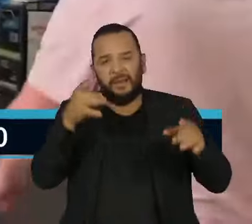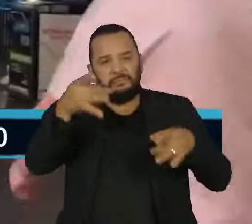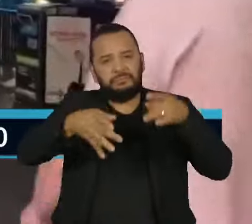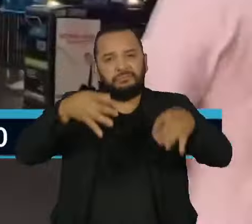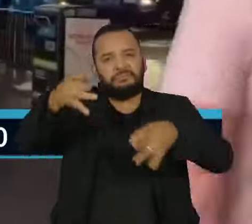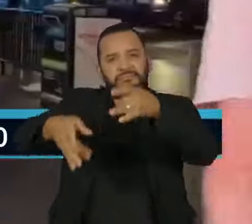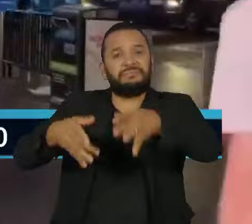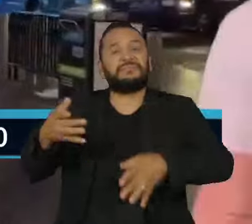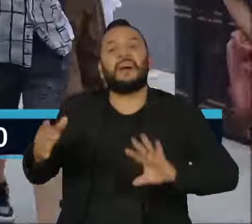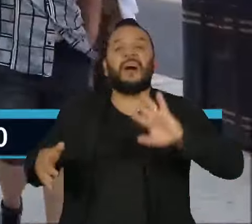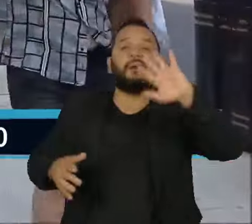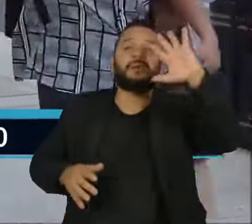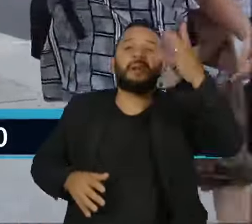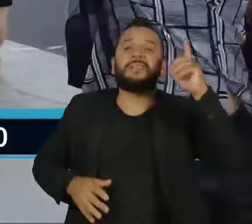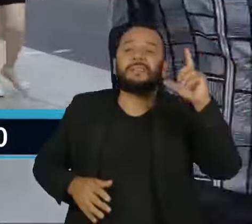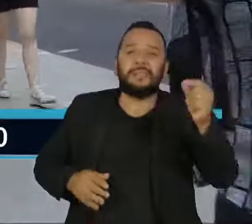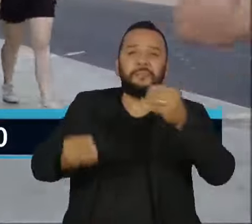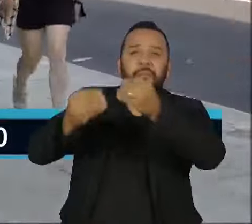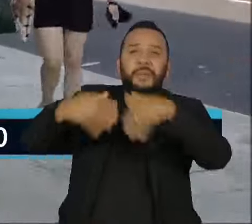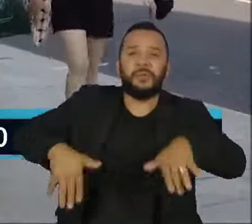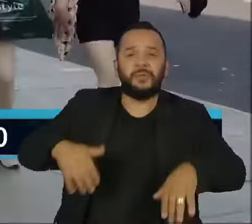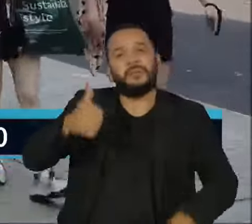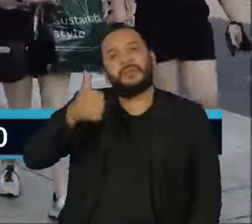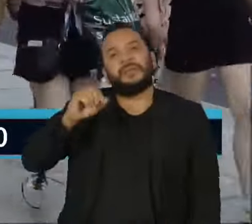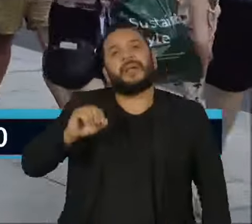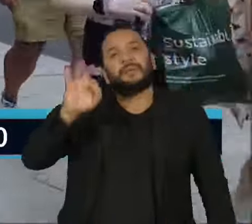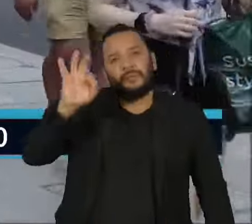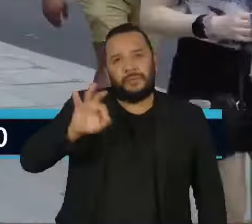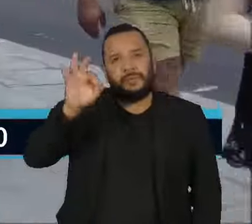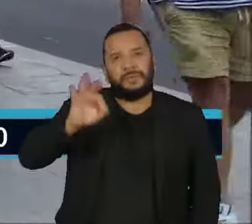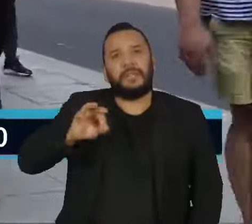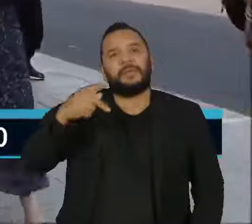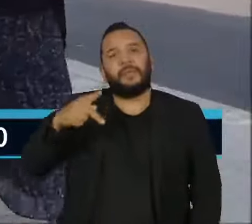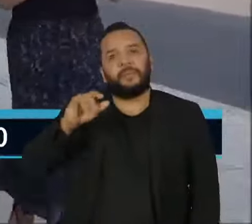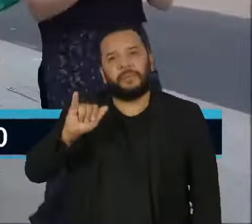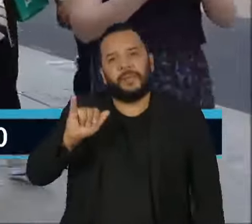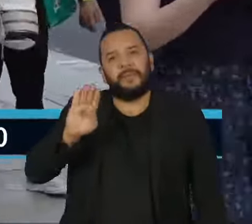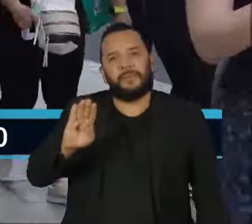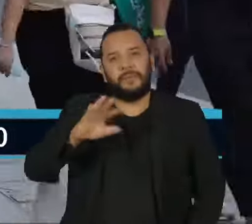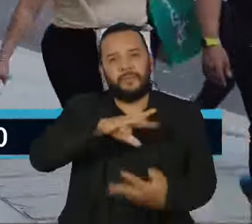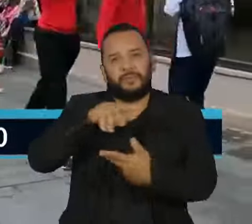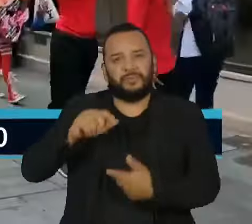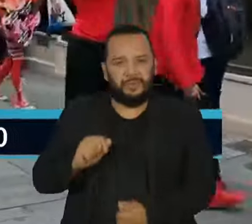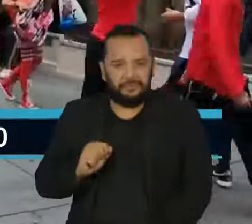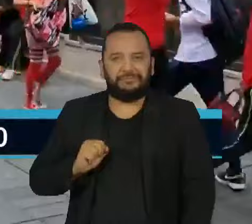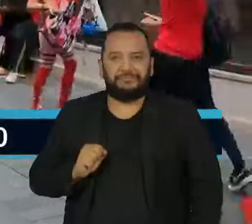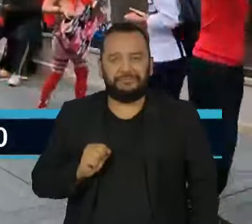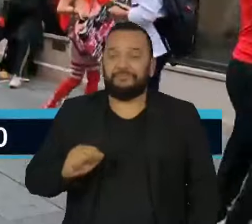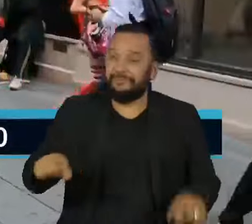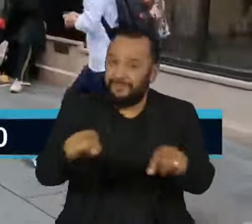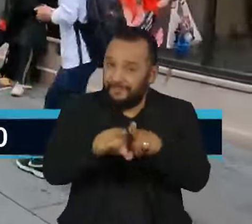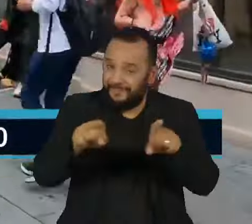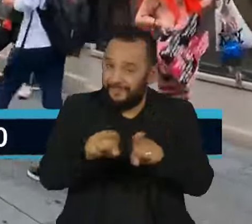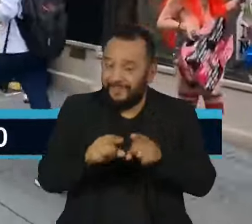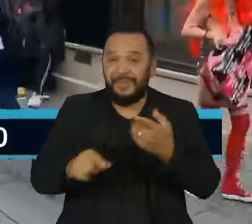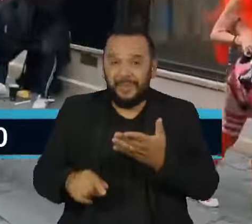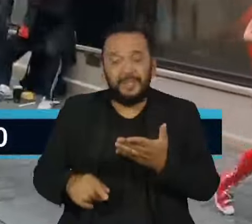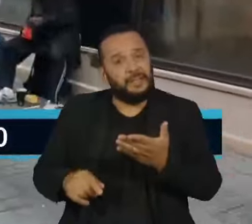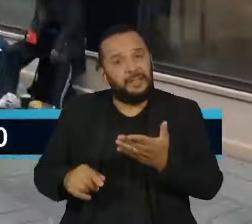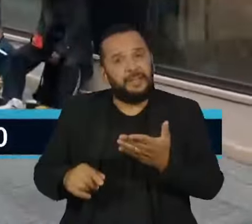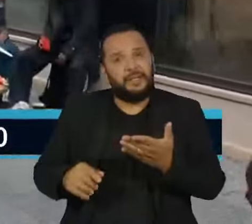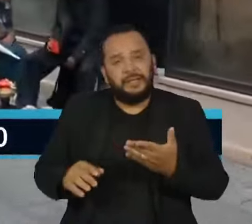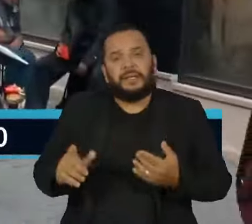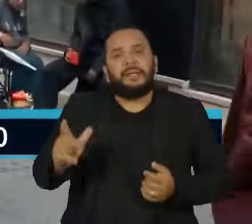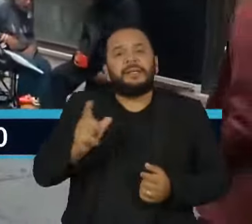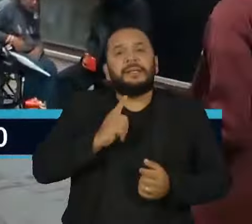trabalho resulta em uma perda de 10% do produto interno bruto global, além de colaborar para o aumento